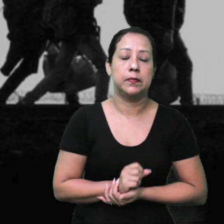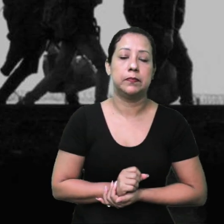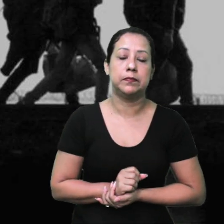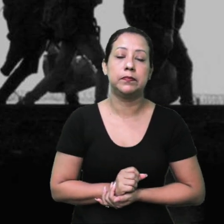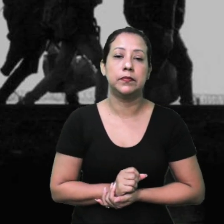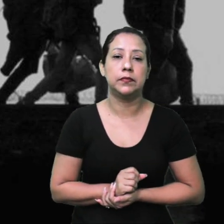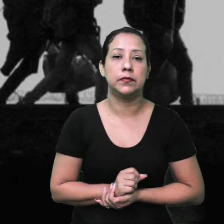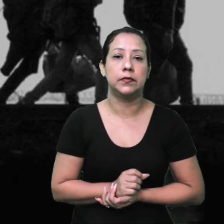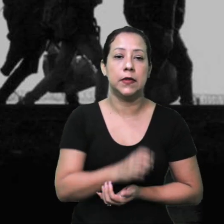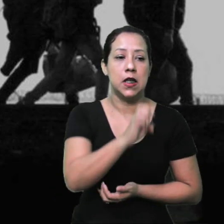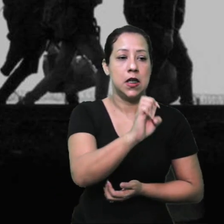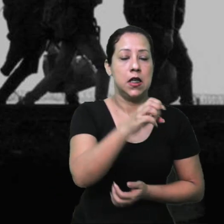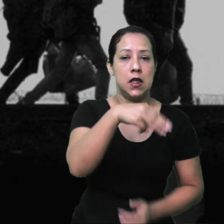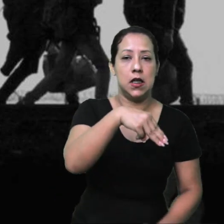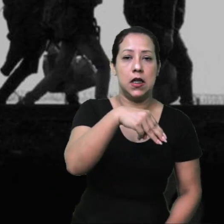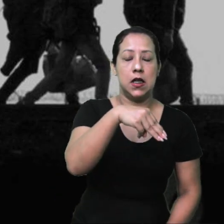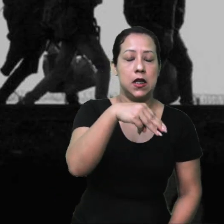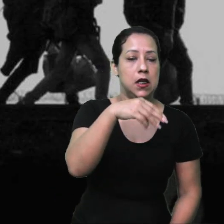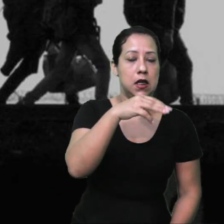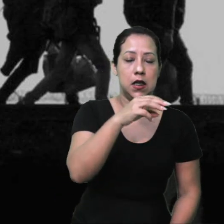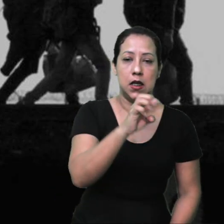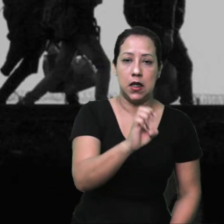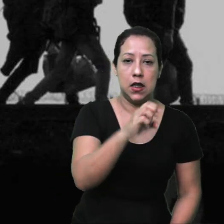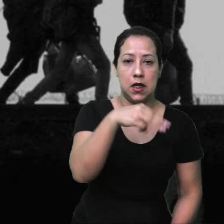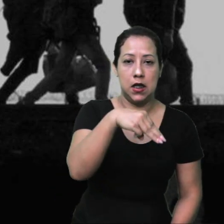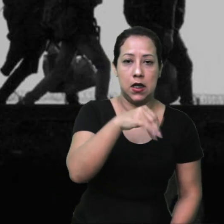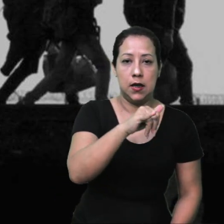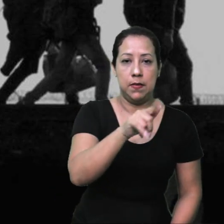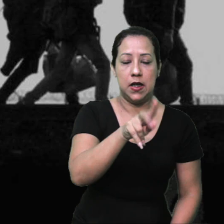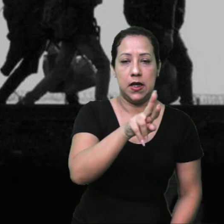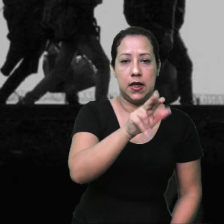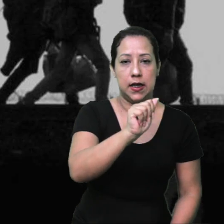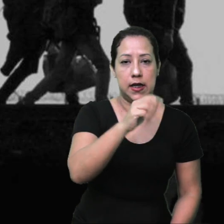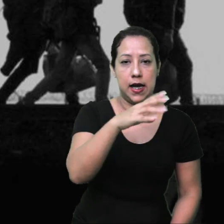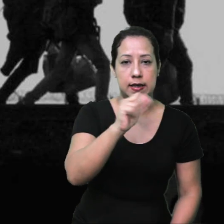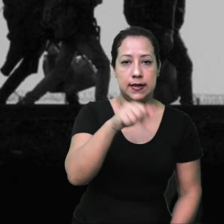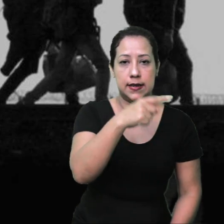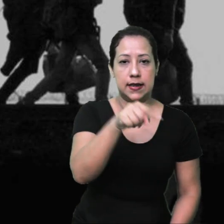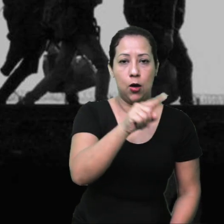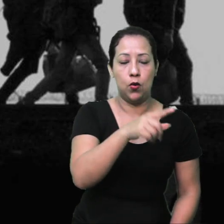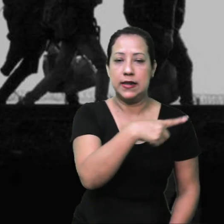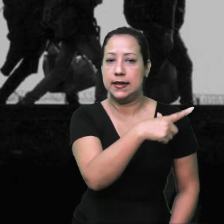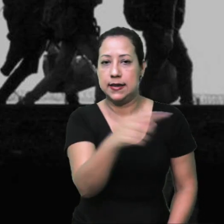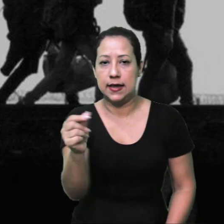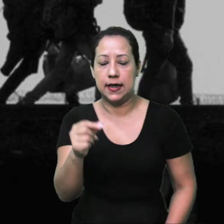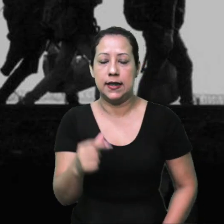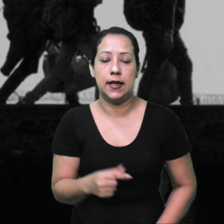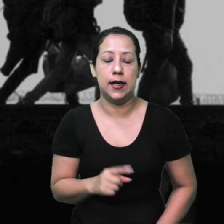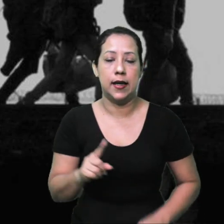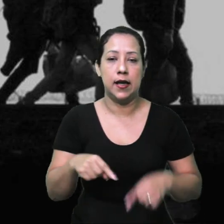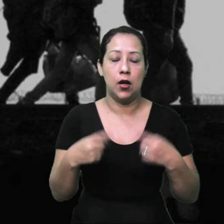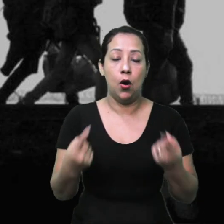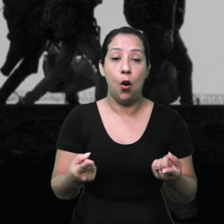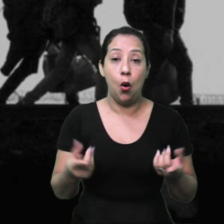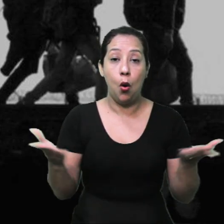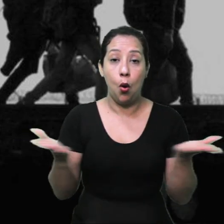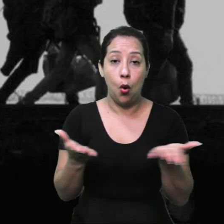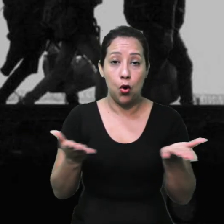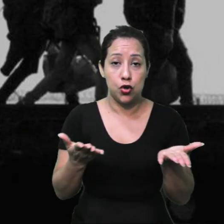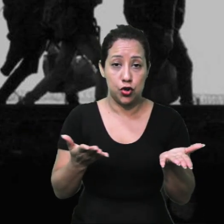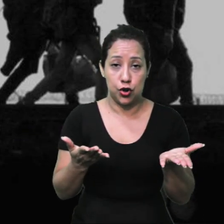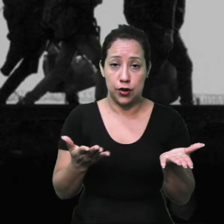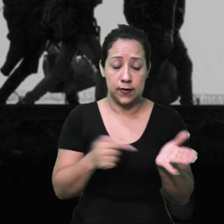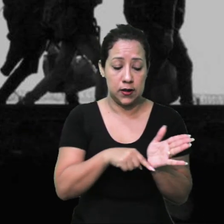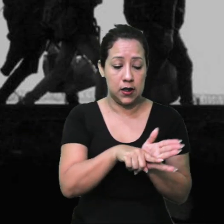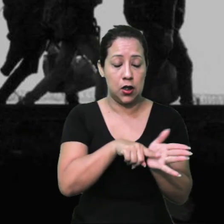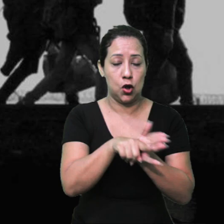fator econômico. Mas hoje nós temos muitos refugiados no mundo. Segundo a ONU, não são dados